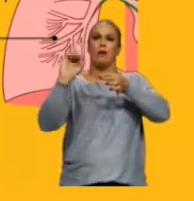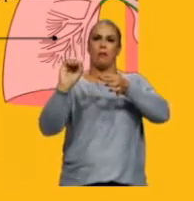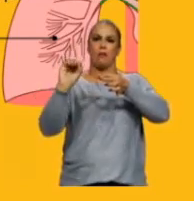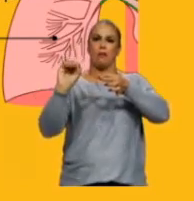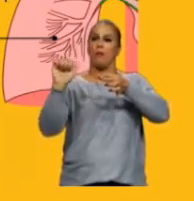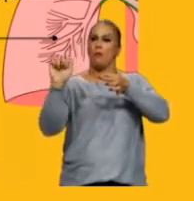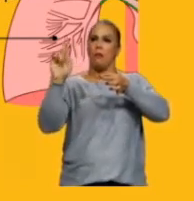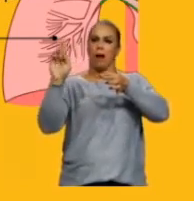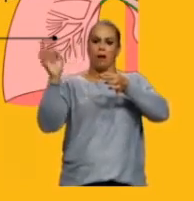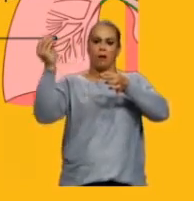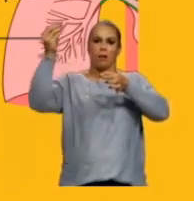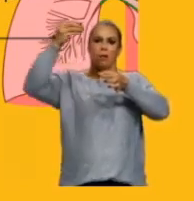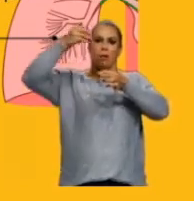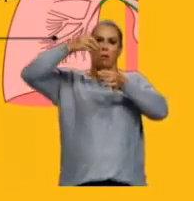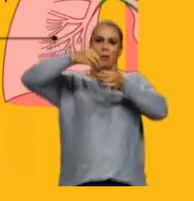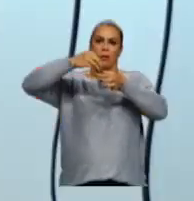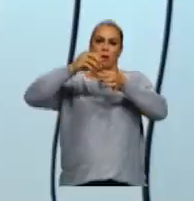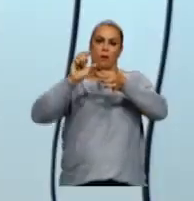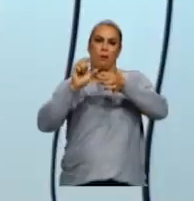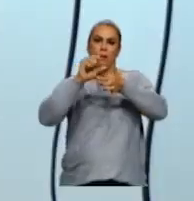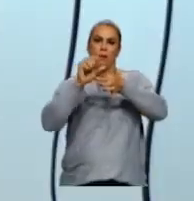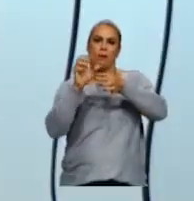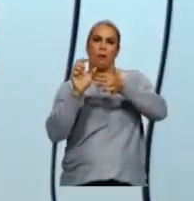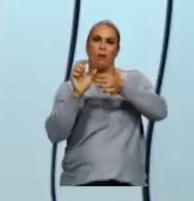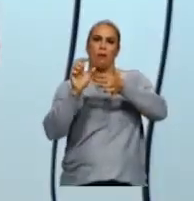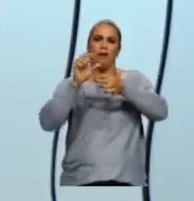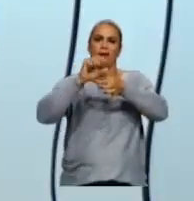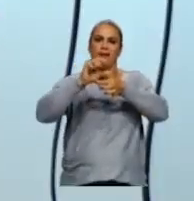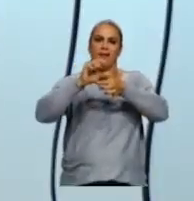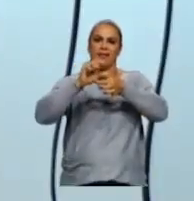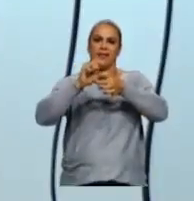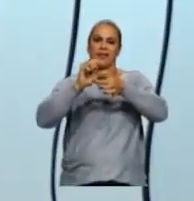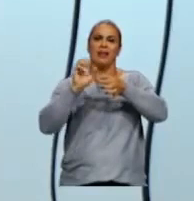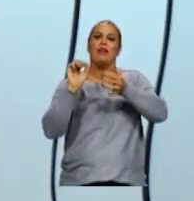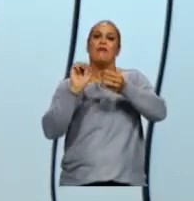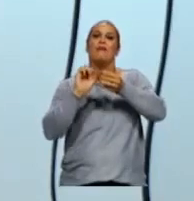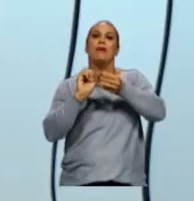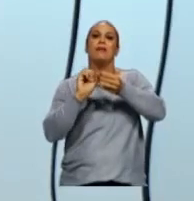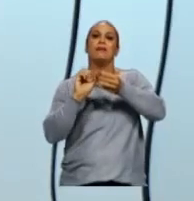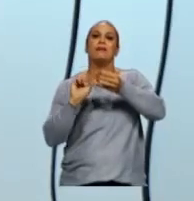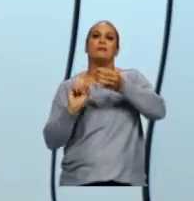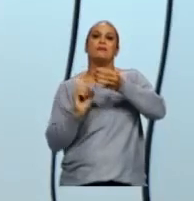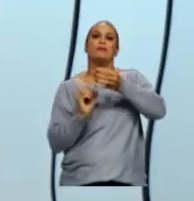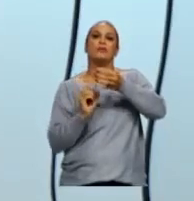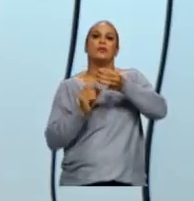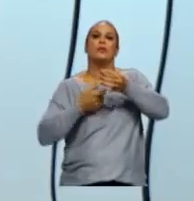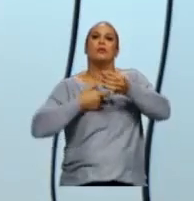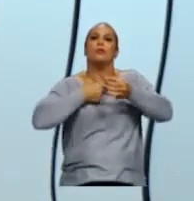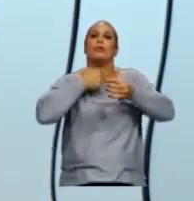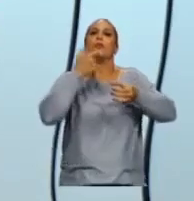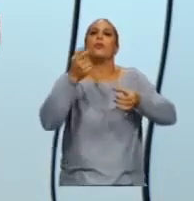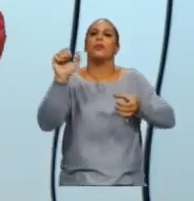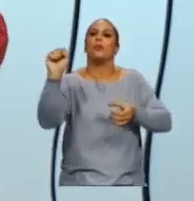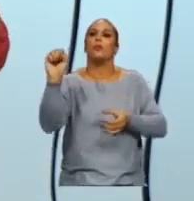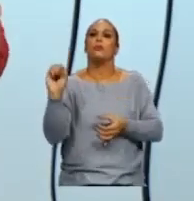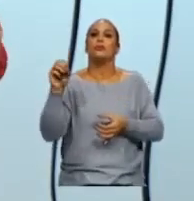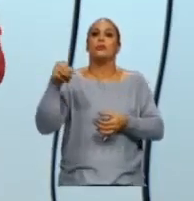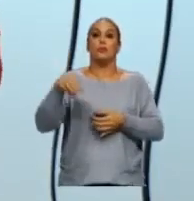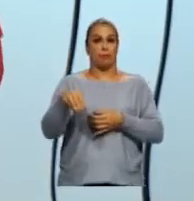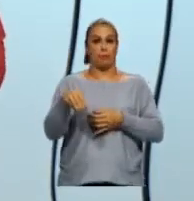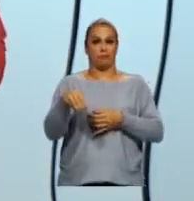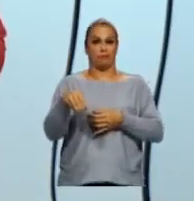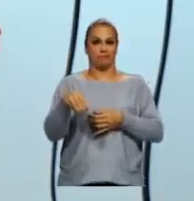vocais, que vai dar origem ao som. Então, por isso que a laringe é um órgão respiratório, é onde estão as